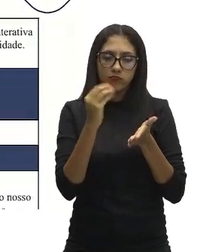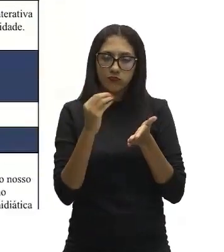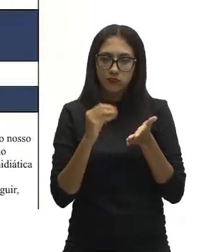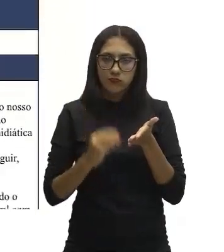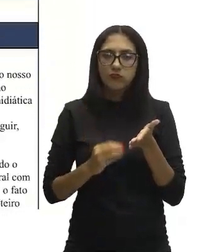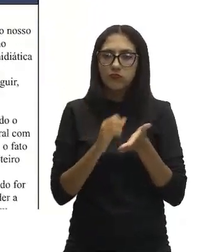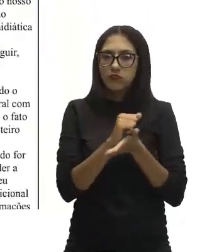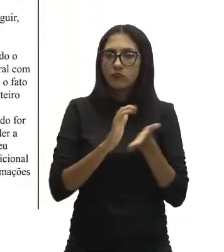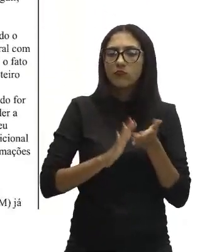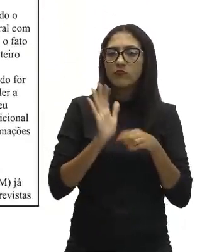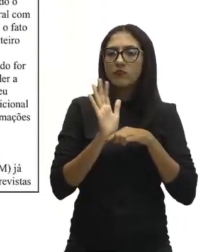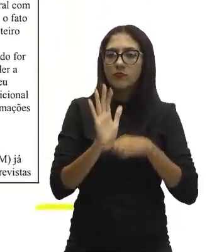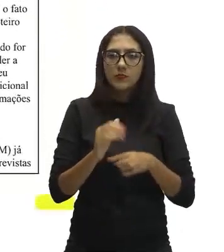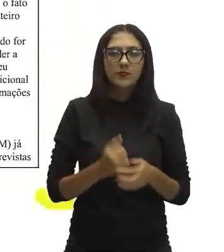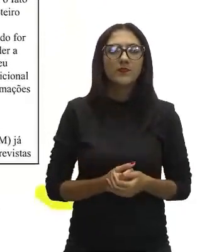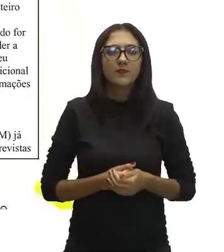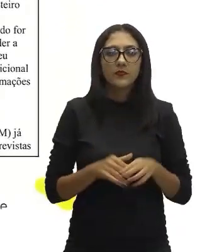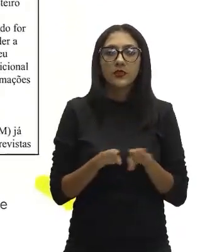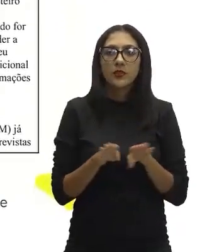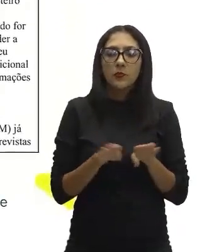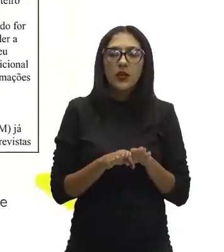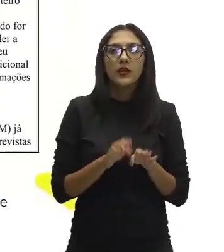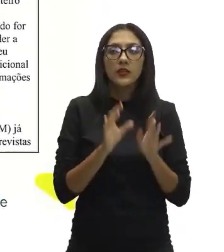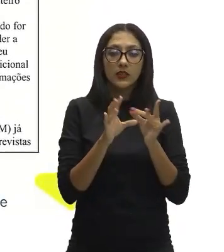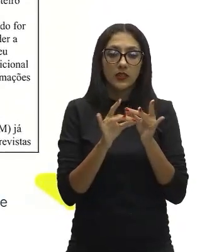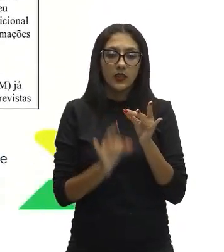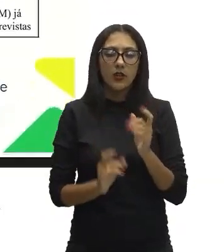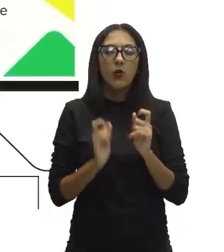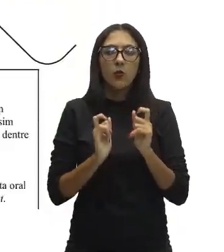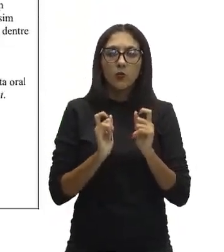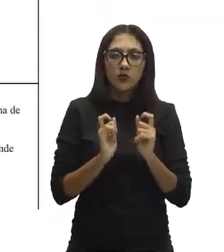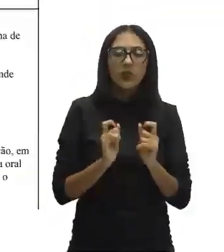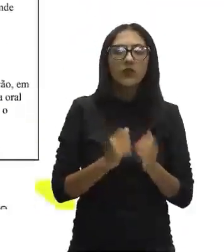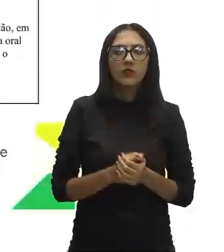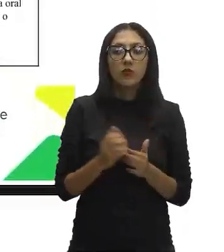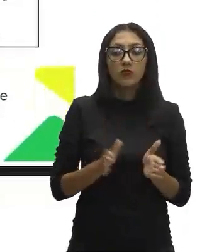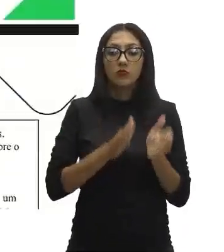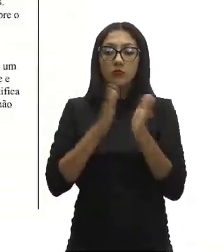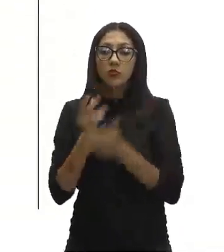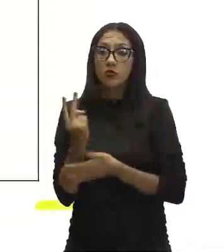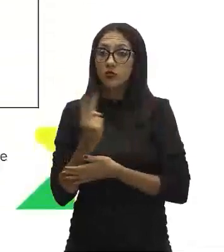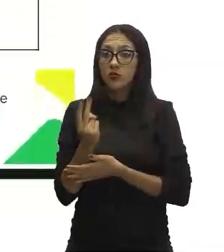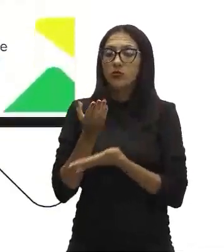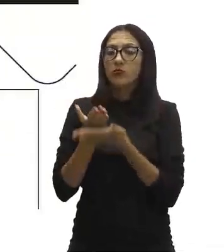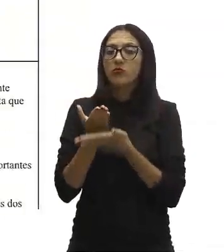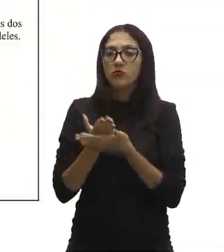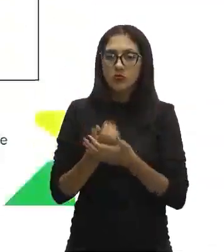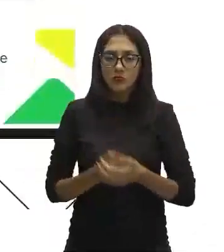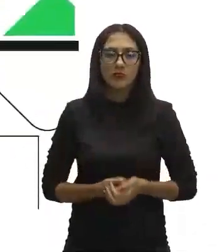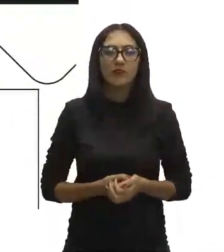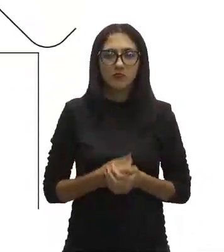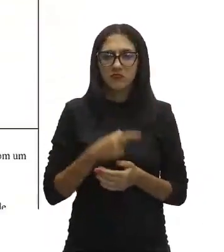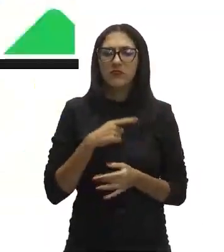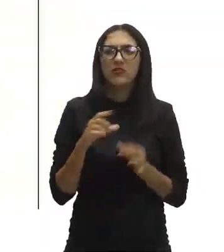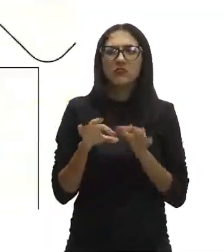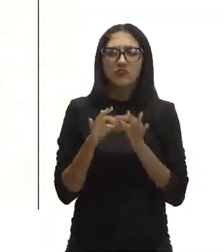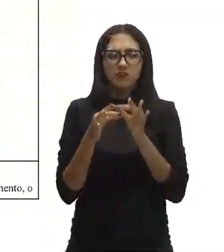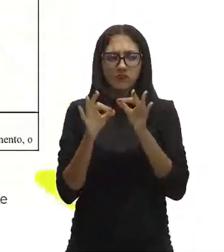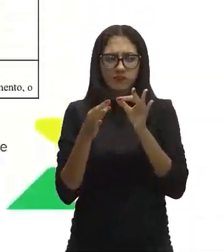tem aqui descrição dos momentos da interatividade, o momento de aula 2. E a gente também ainda tem mais coisas aqui,